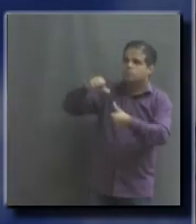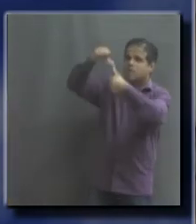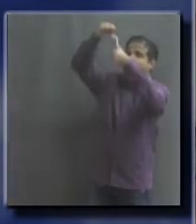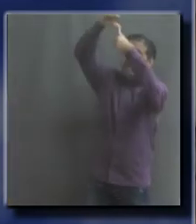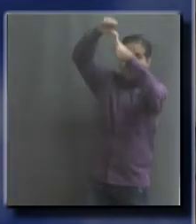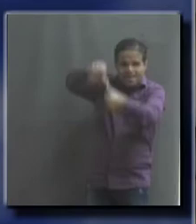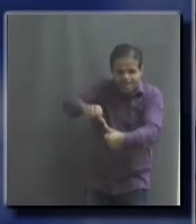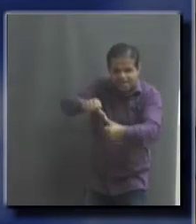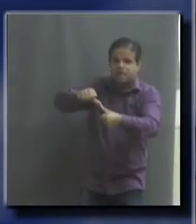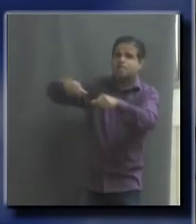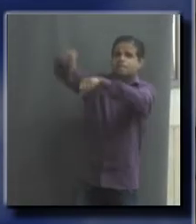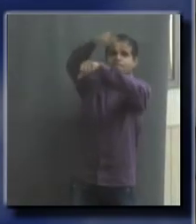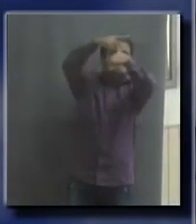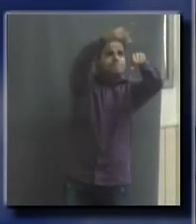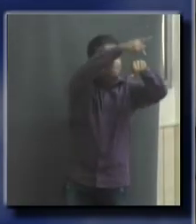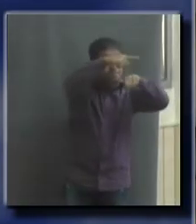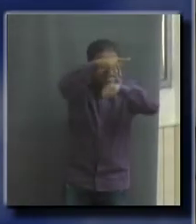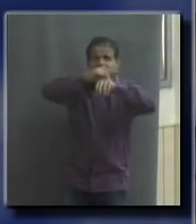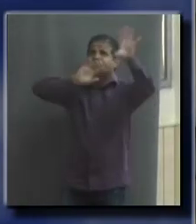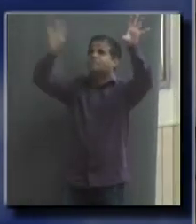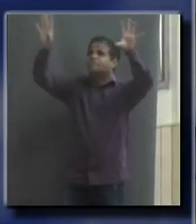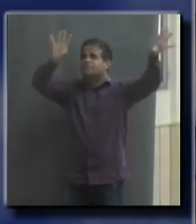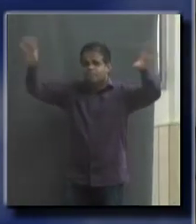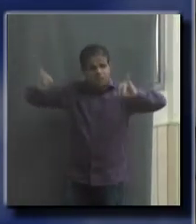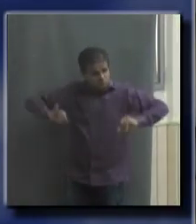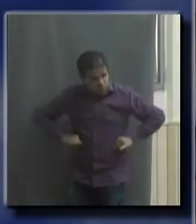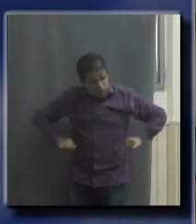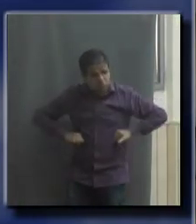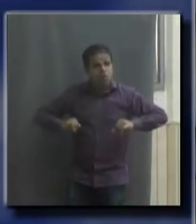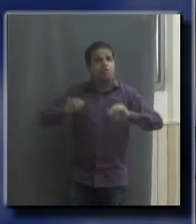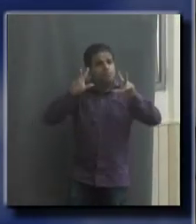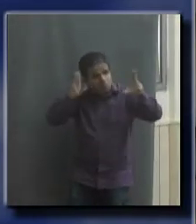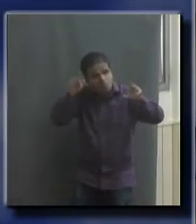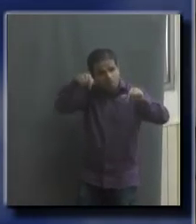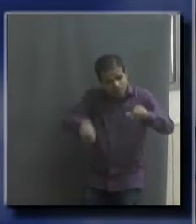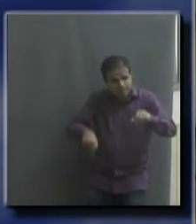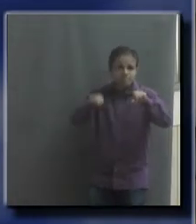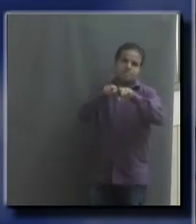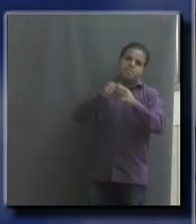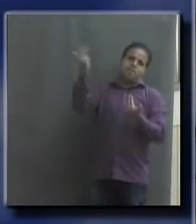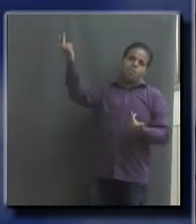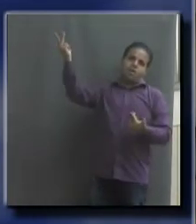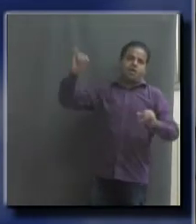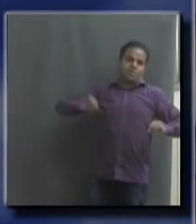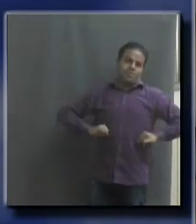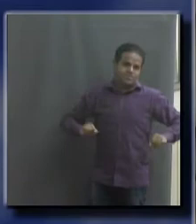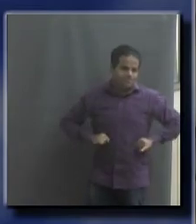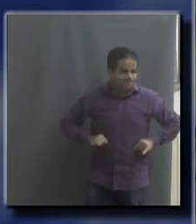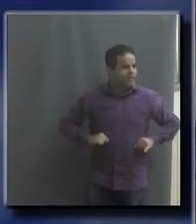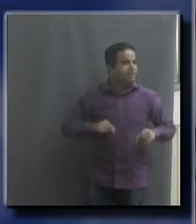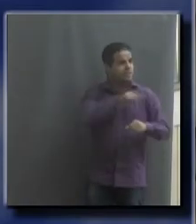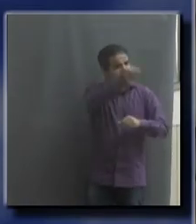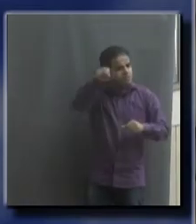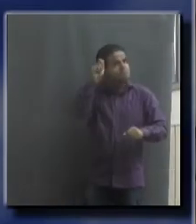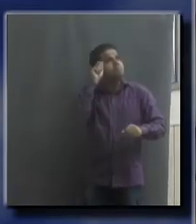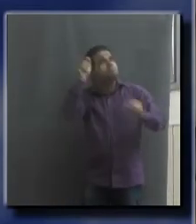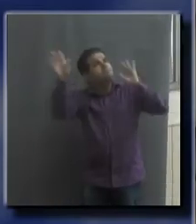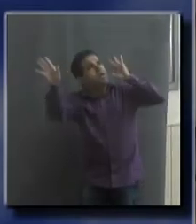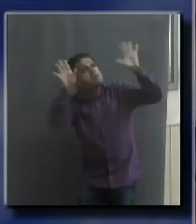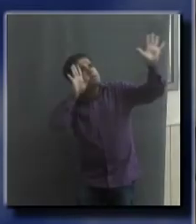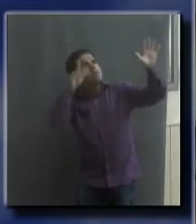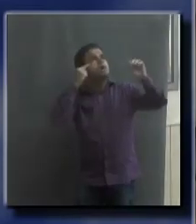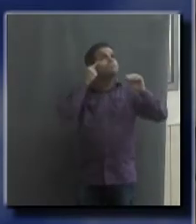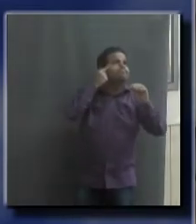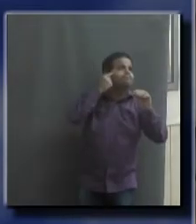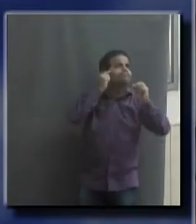em que muitos países sofrem exatamente a mesma coisa que estamos sofrendo agora. não é? Então, precisamos pensar